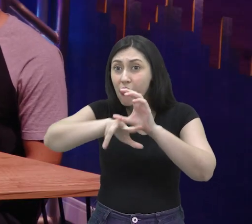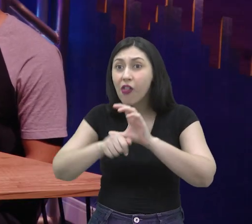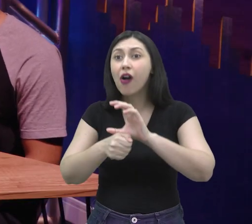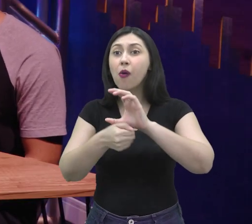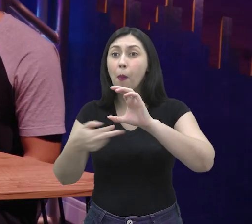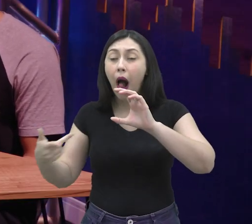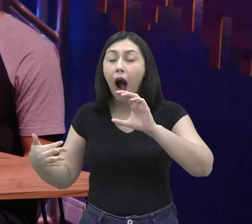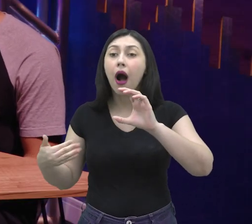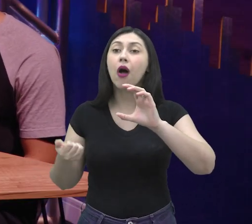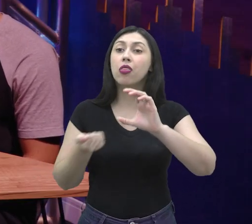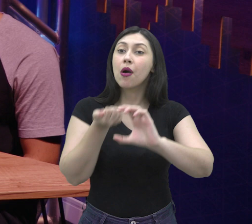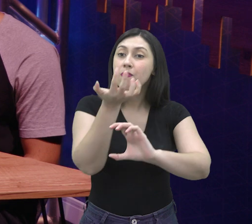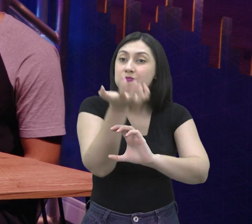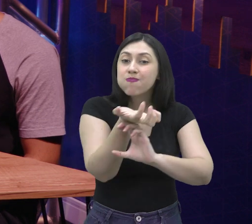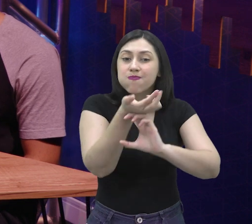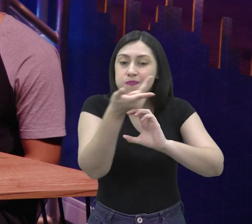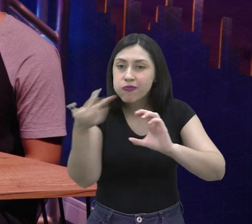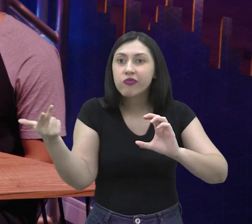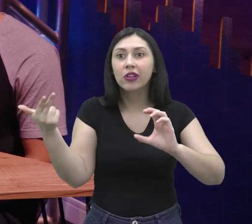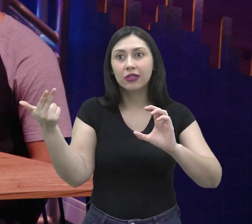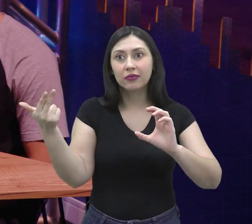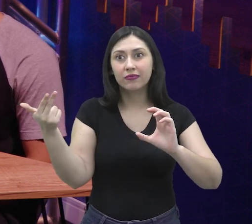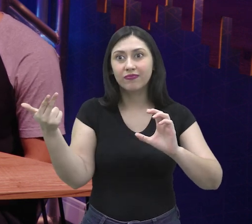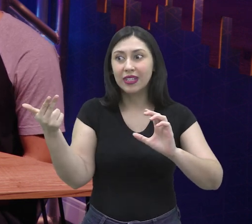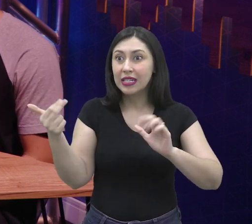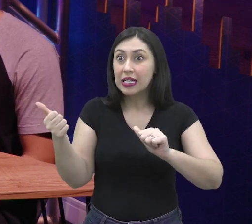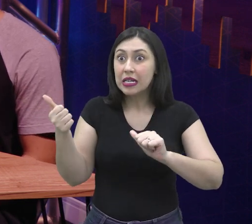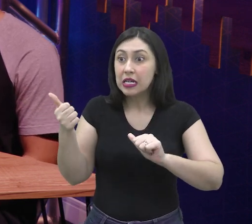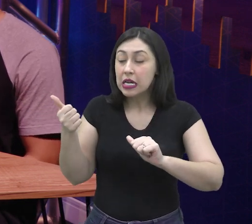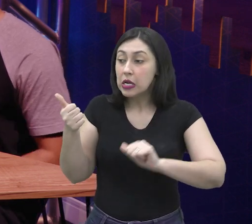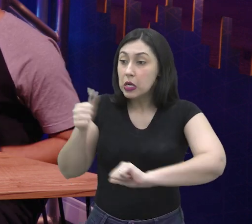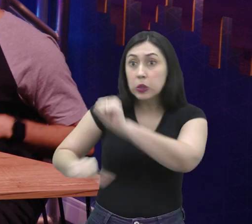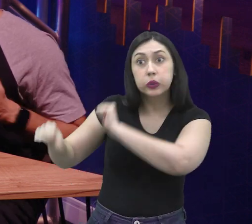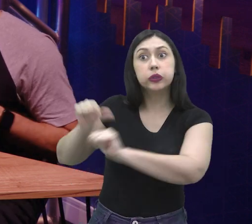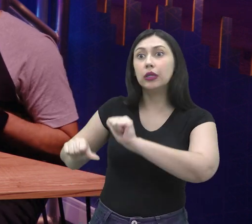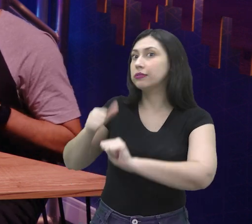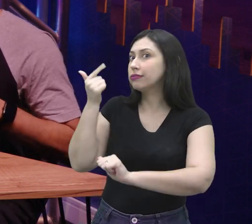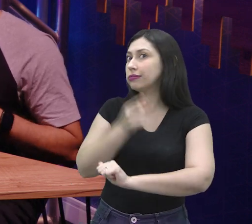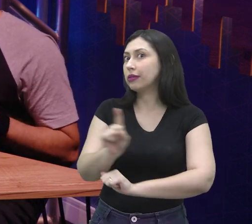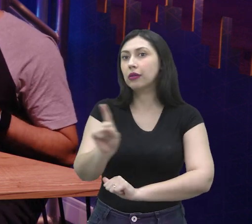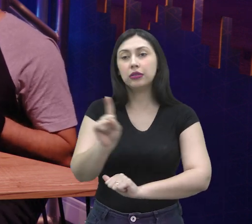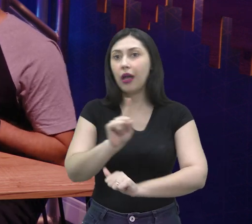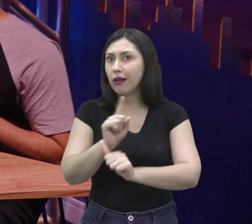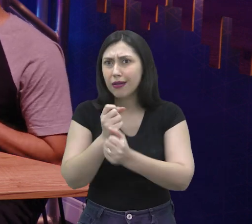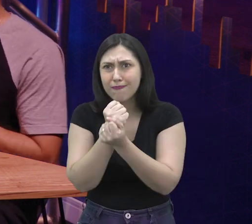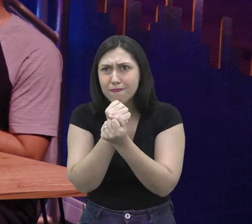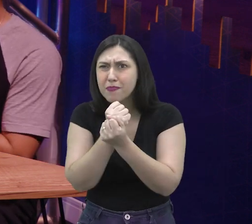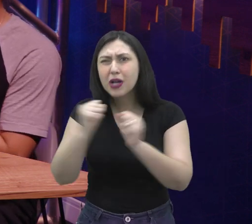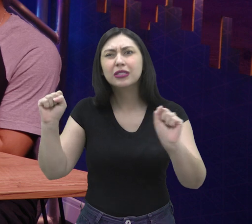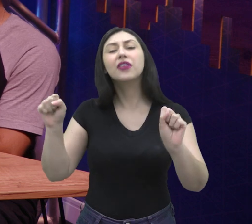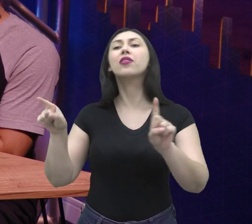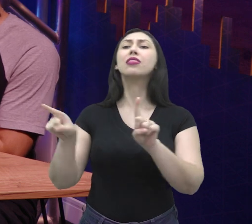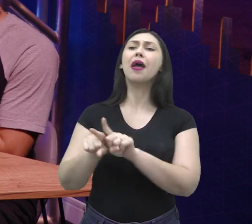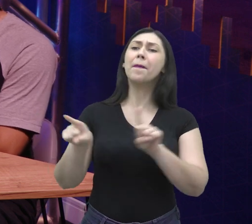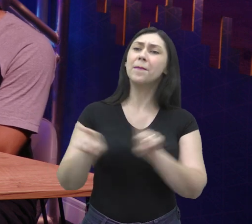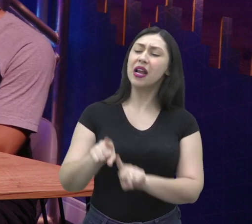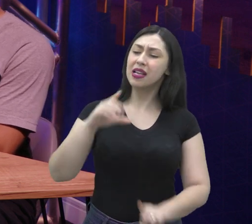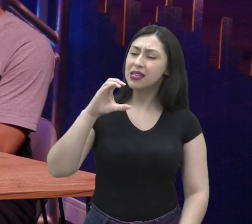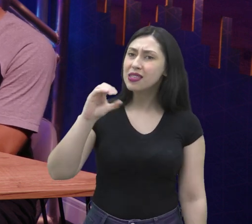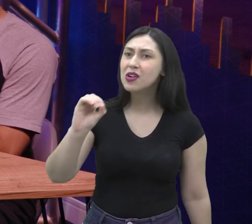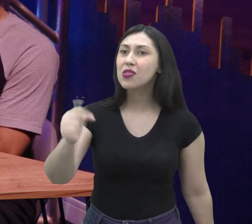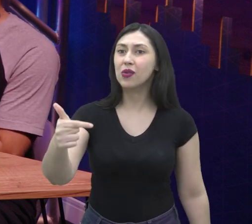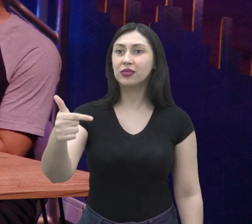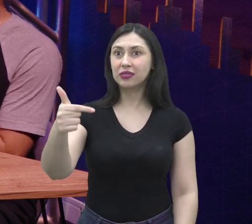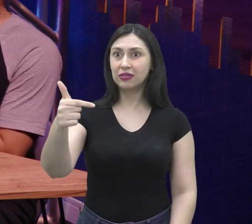recuperar quando acontece uma queimada dessa em grandes proporções. Perfeito. E a quantidade de dióxido